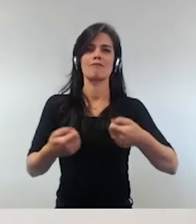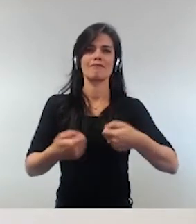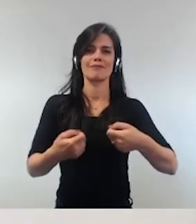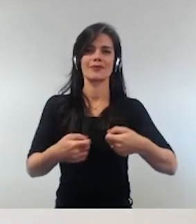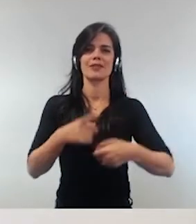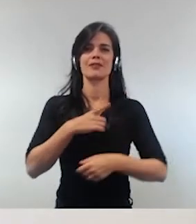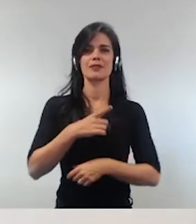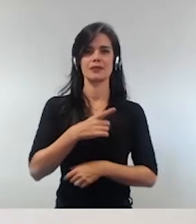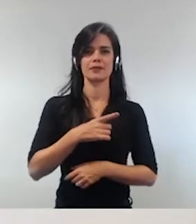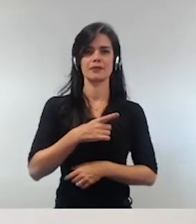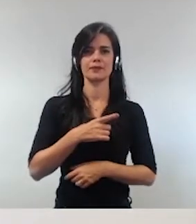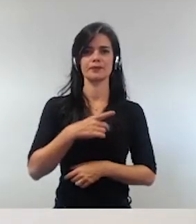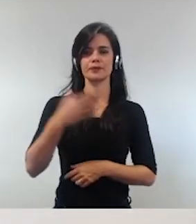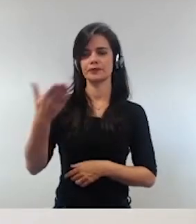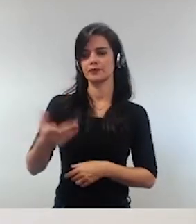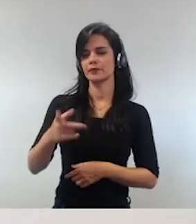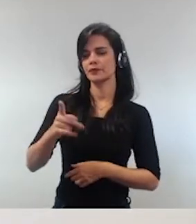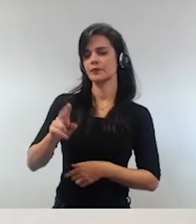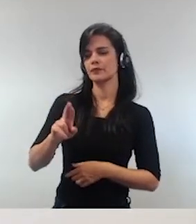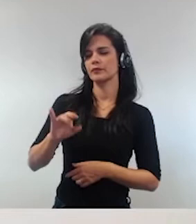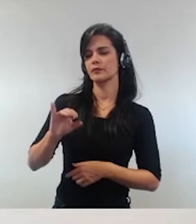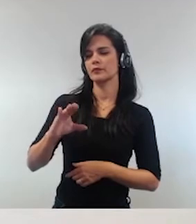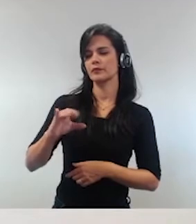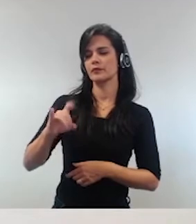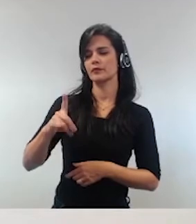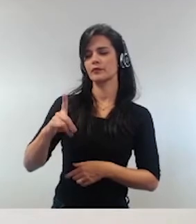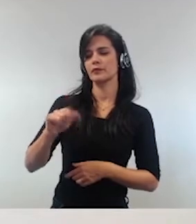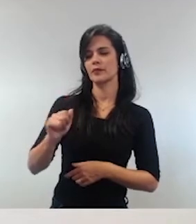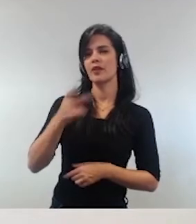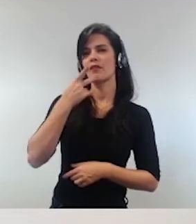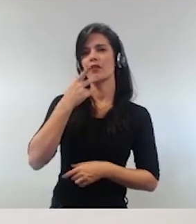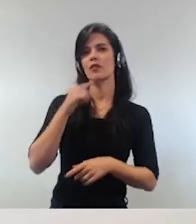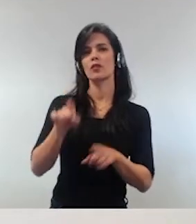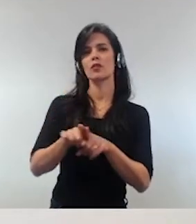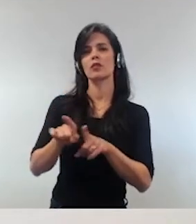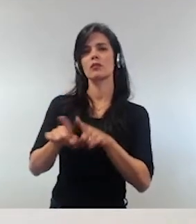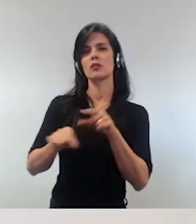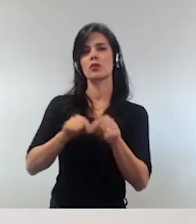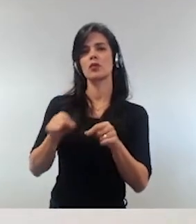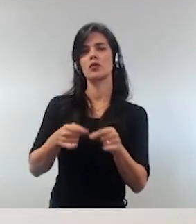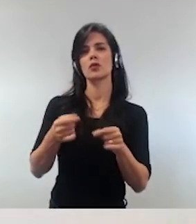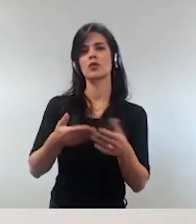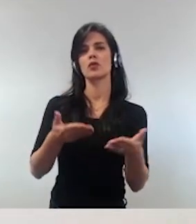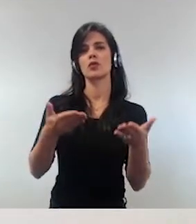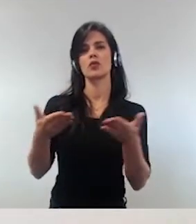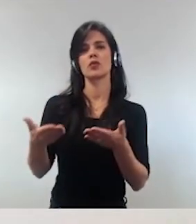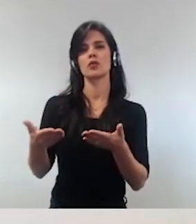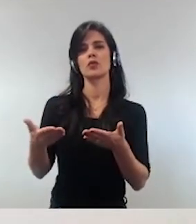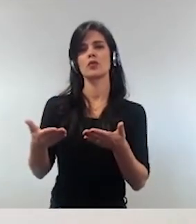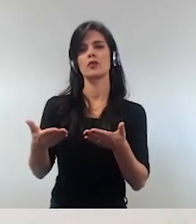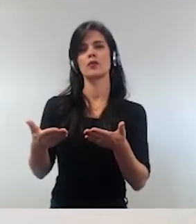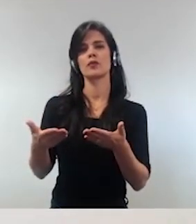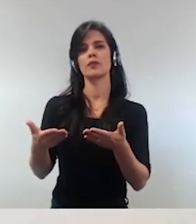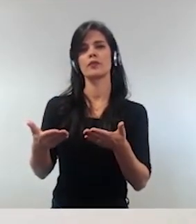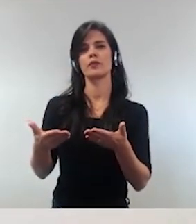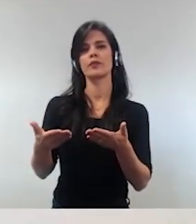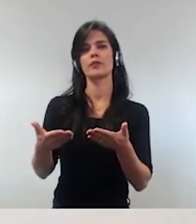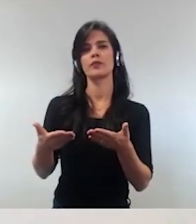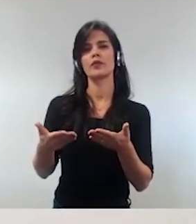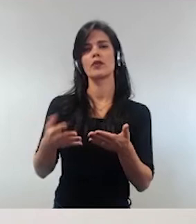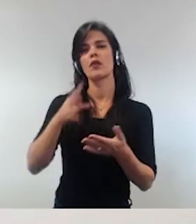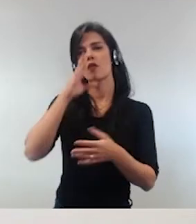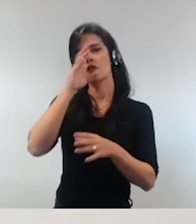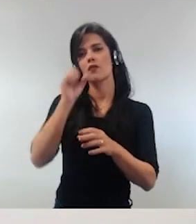disse também, eu notei aqui, a questão da invocação de causas de caso fortuito e força